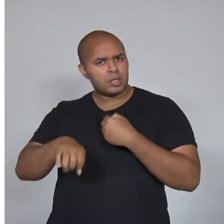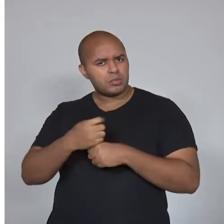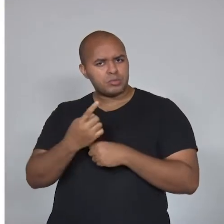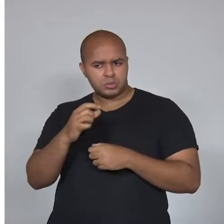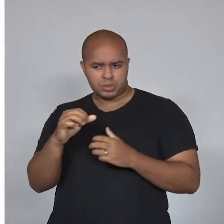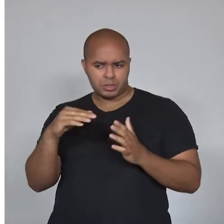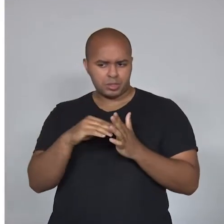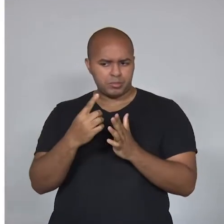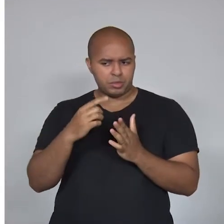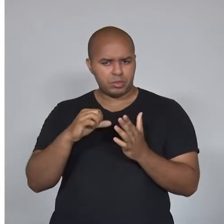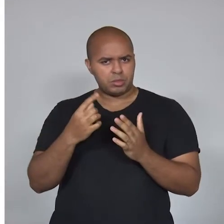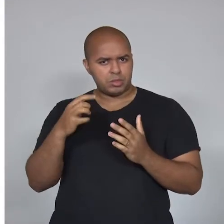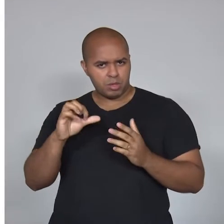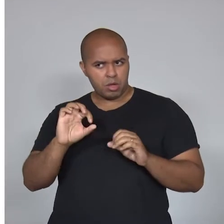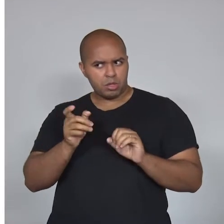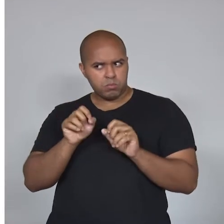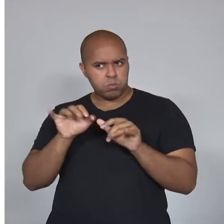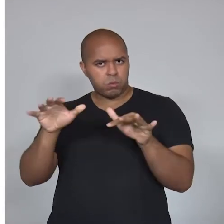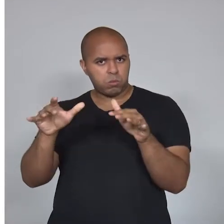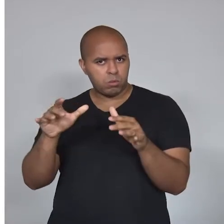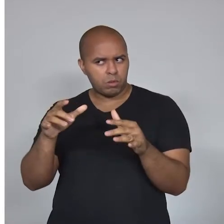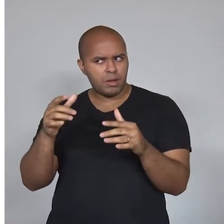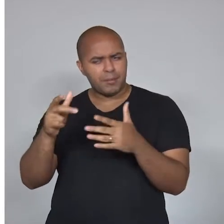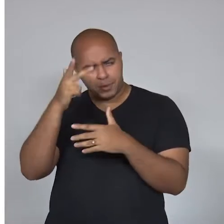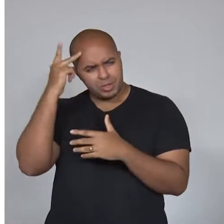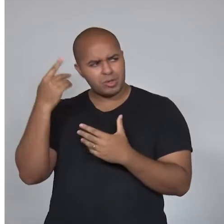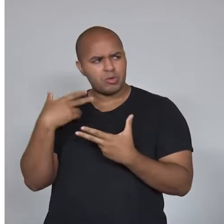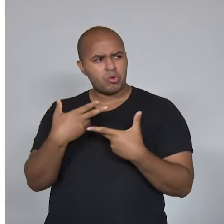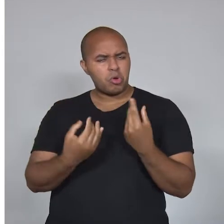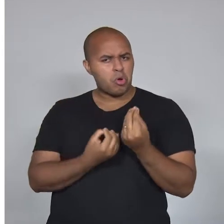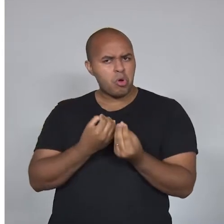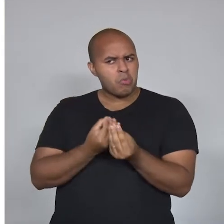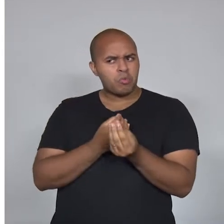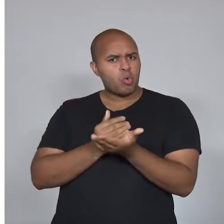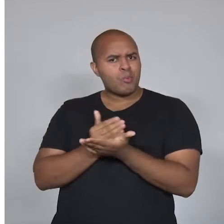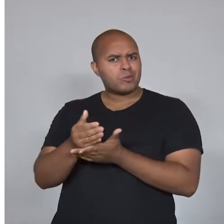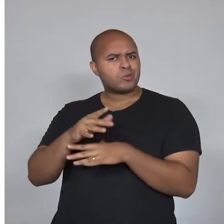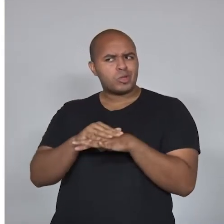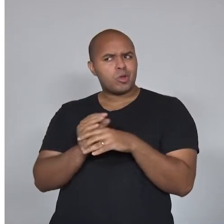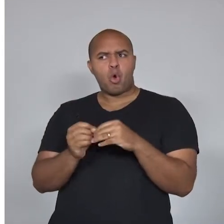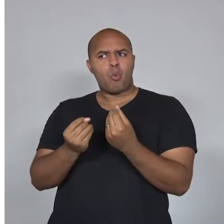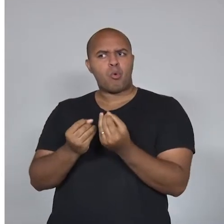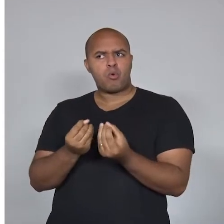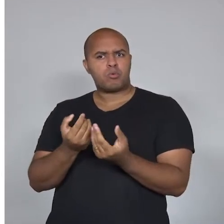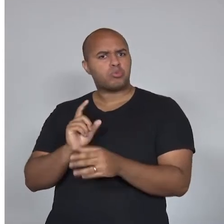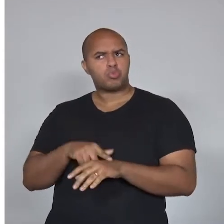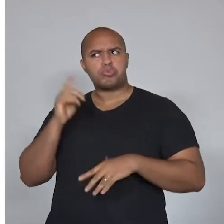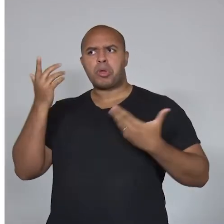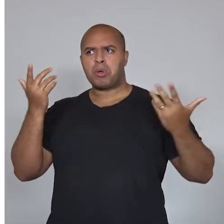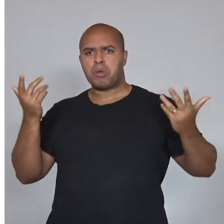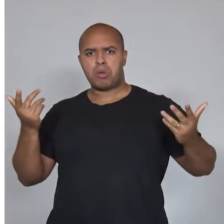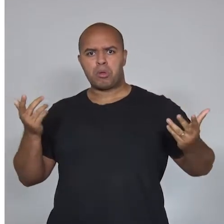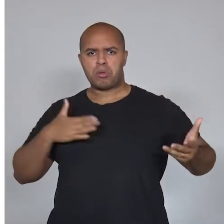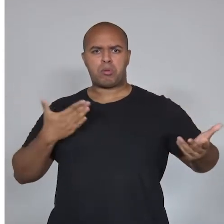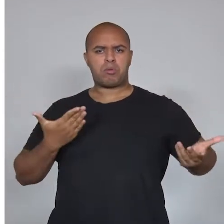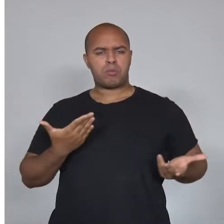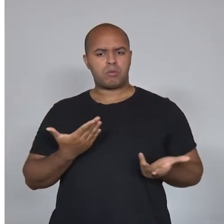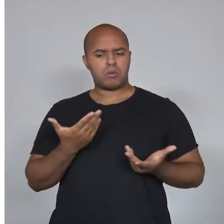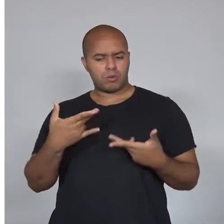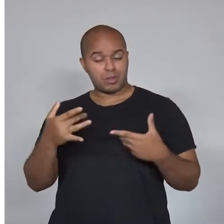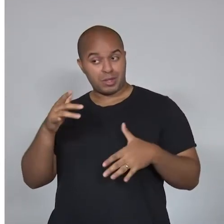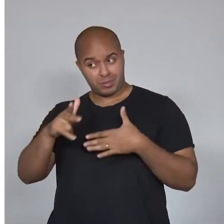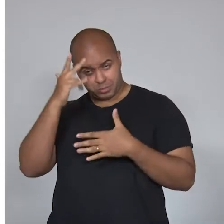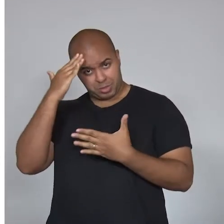1918 a 1919 levou a muitas teorias sobre a origem da doença. A crença predominante na época era